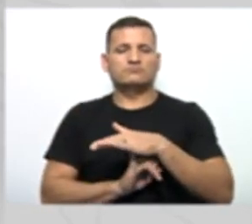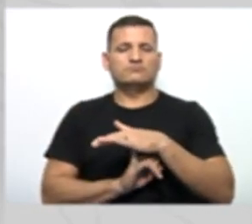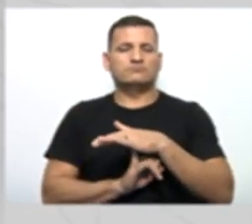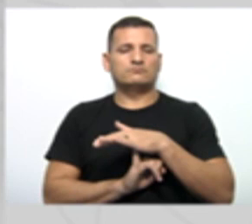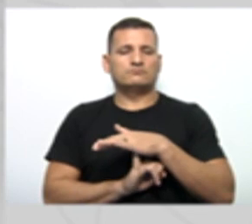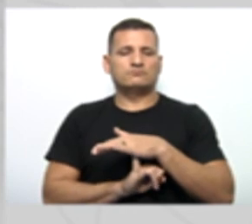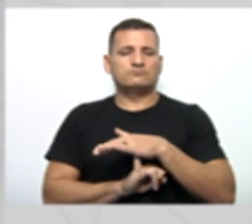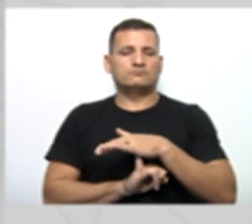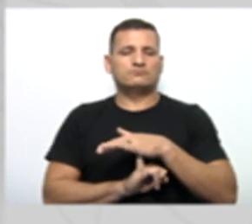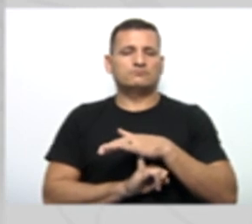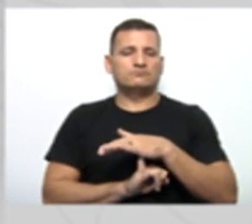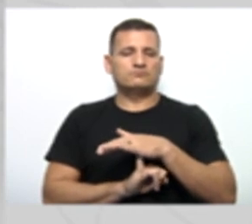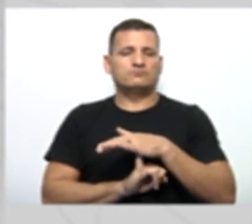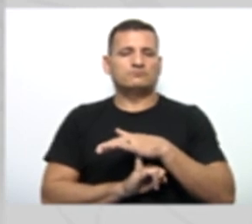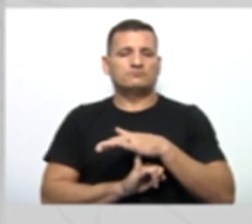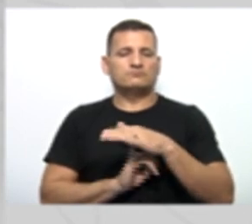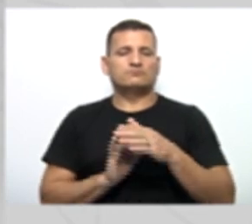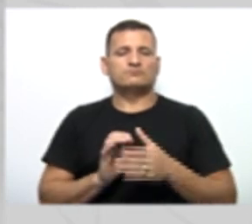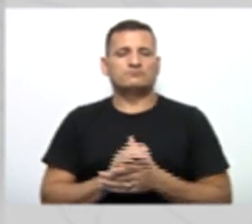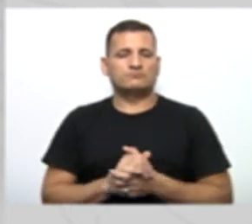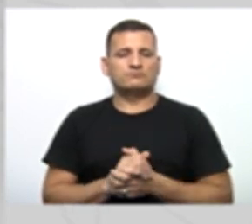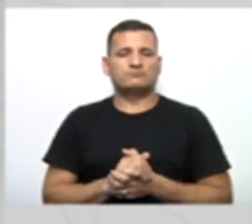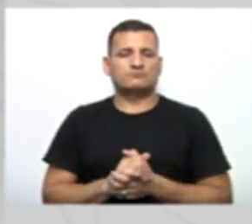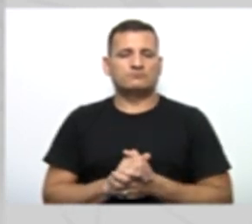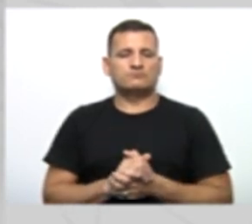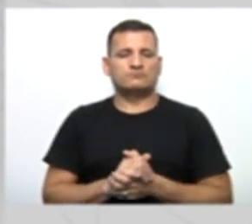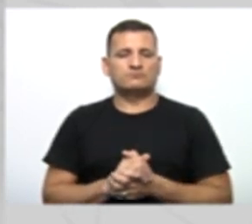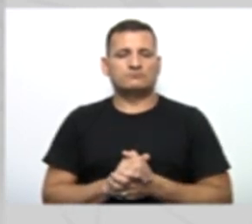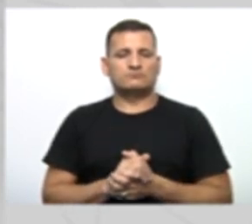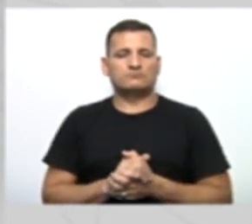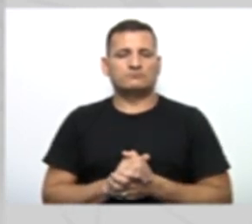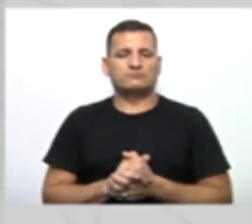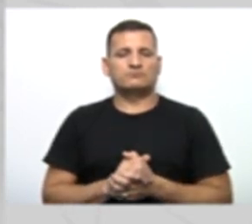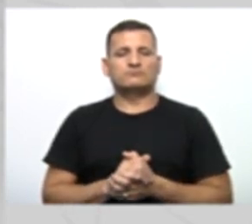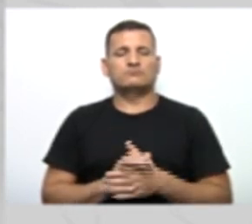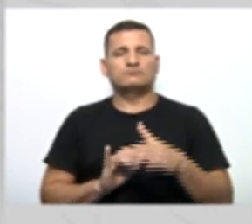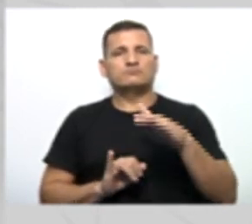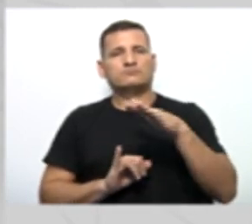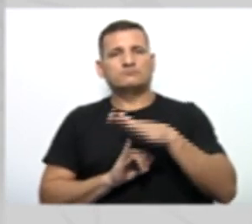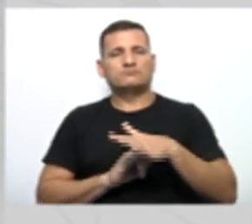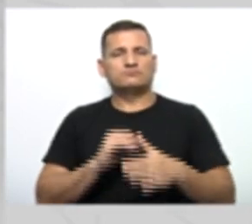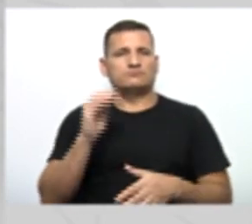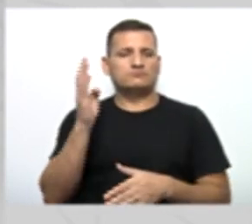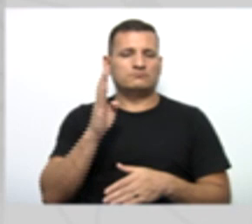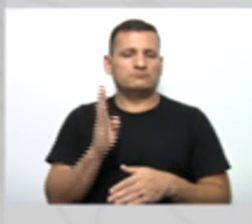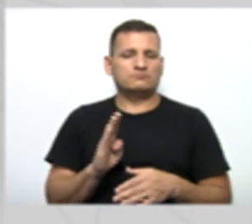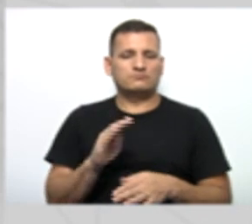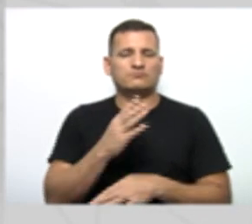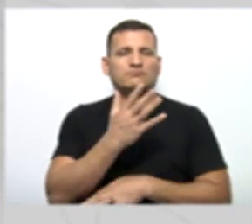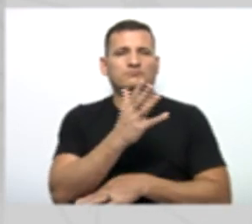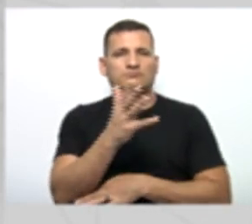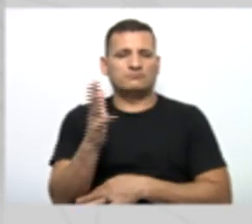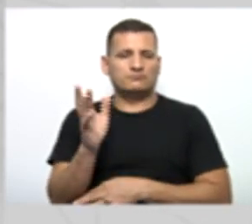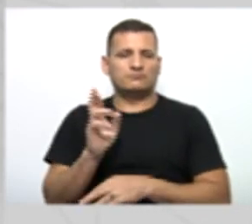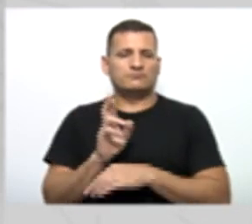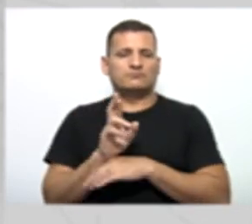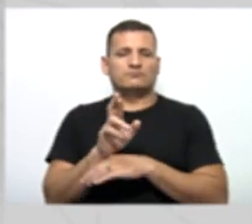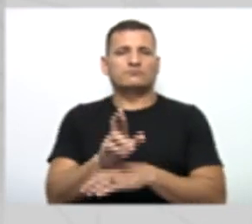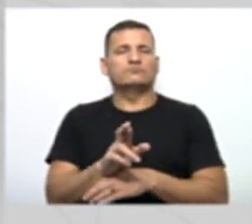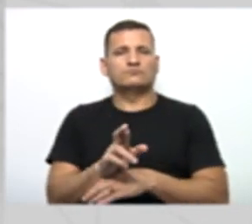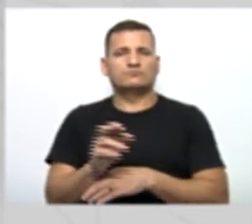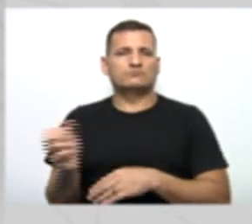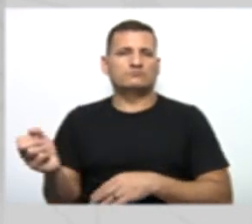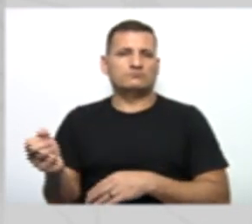Nós temos também o Instituto Brasileiro de Meio Ambiente e Recursos Renováveis, o IBAMA. Talvez